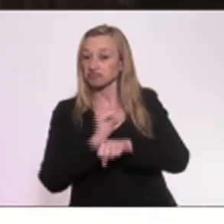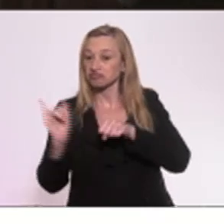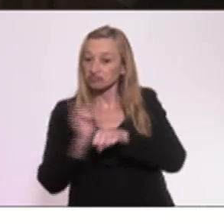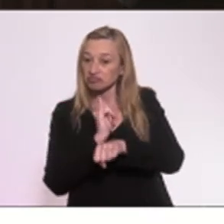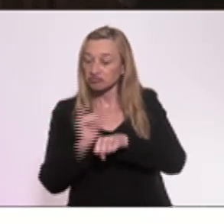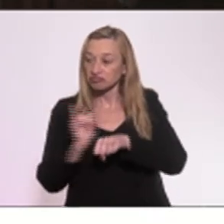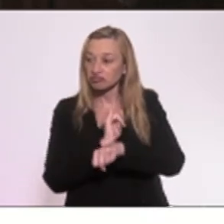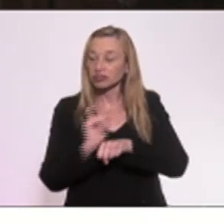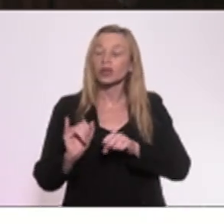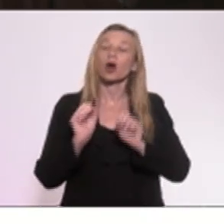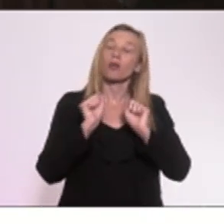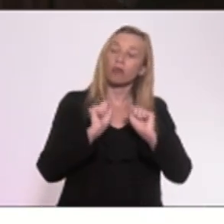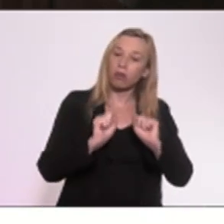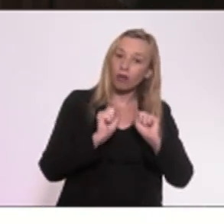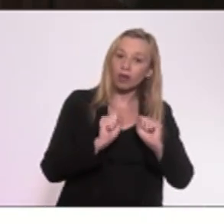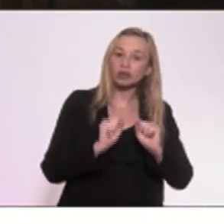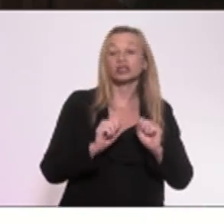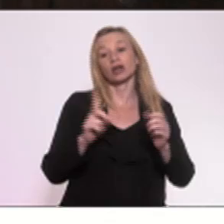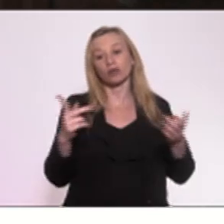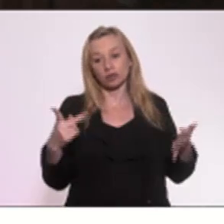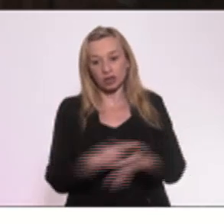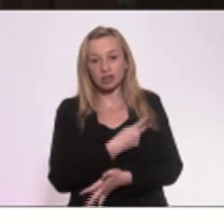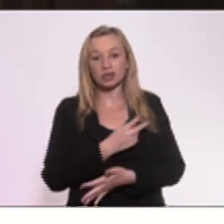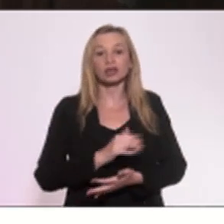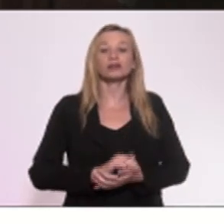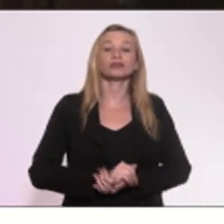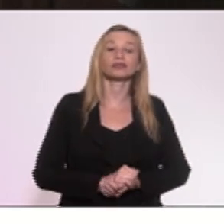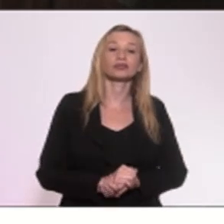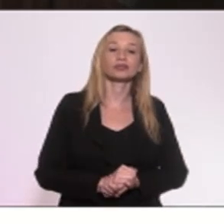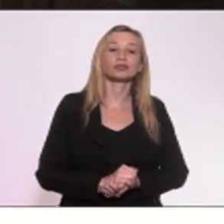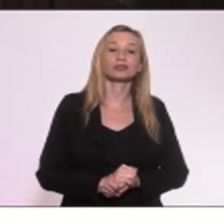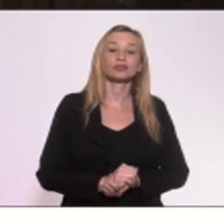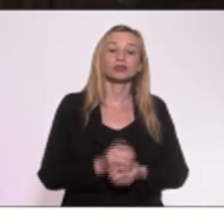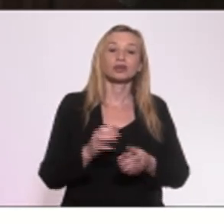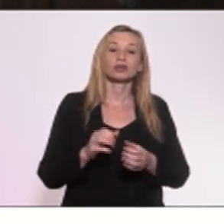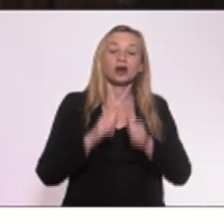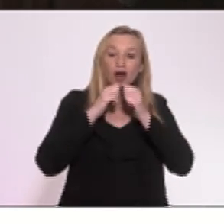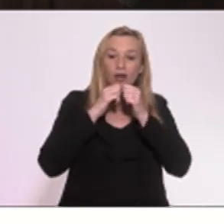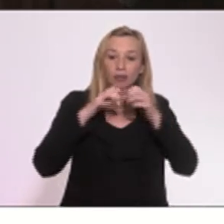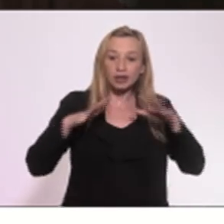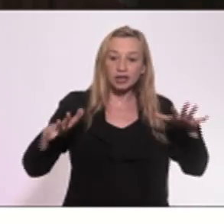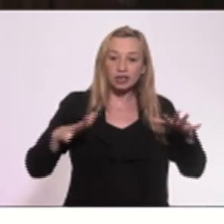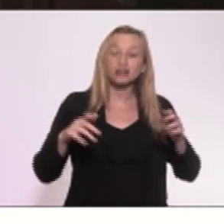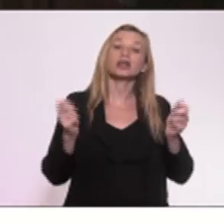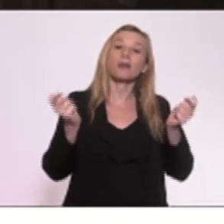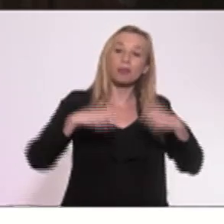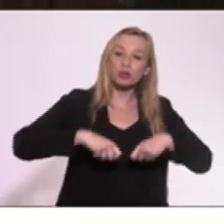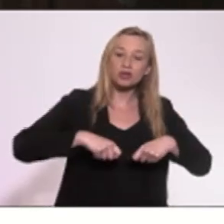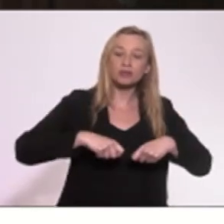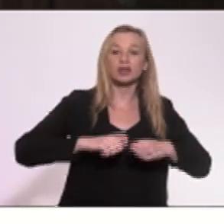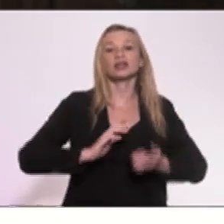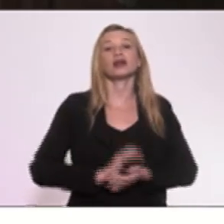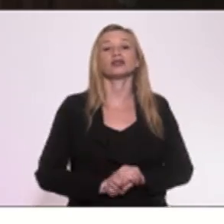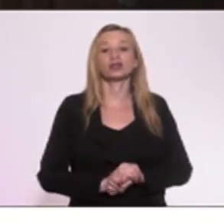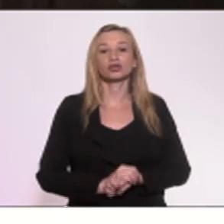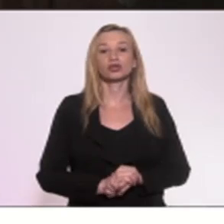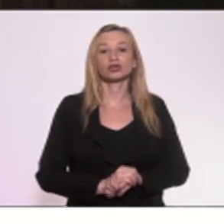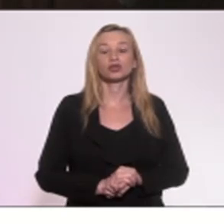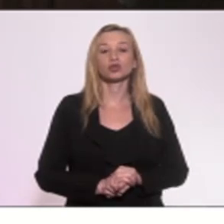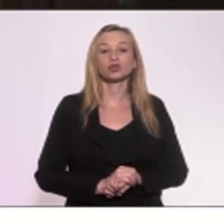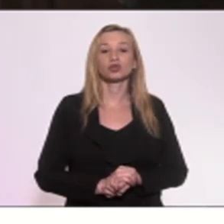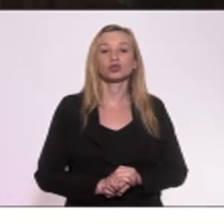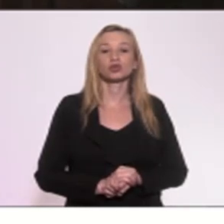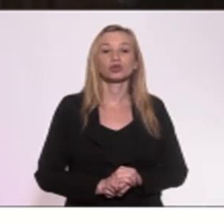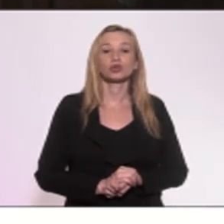estratégicas podem vir a acontecer, ampliando aí a possibilidade de um